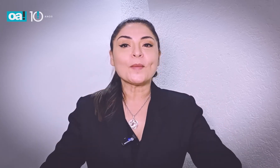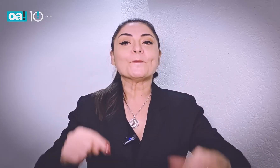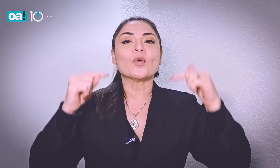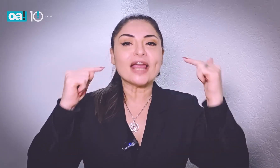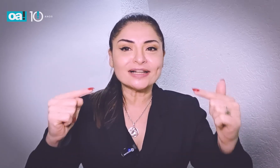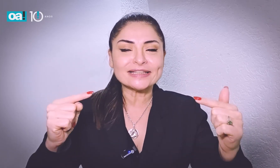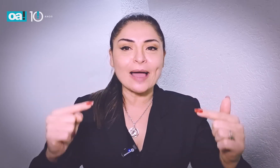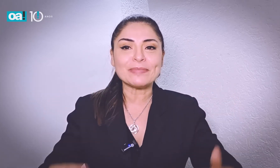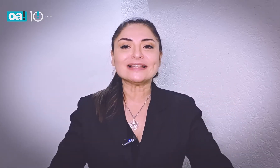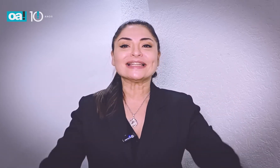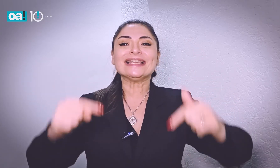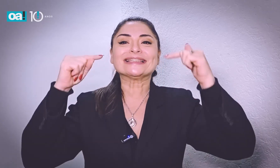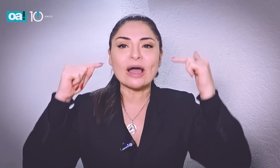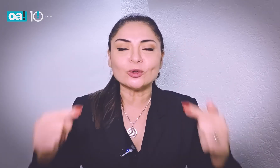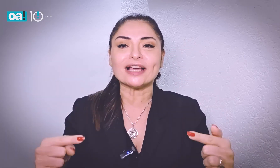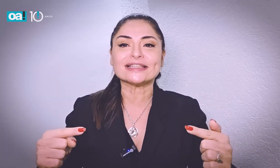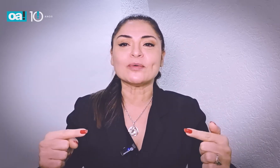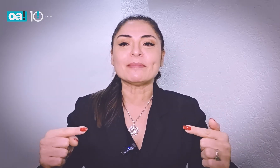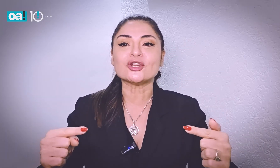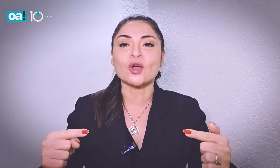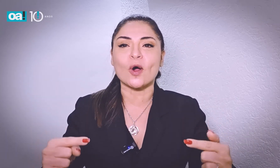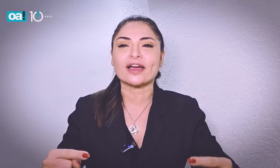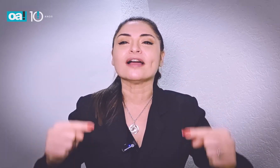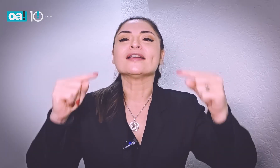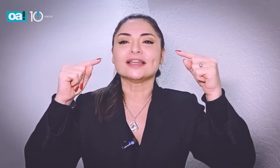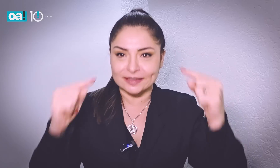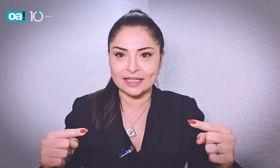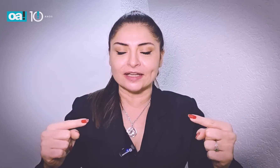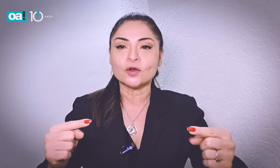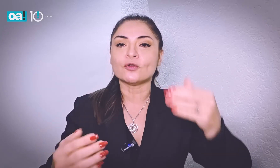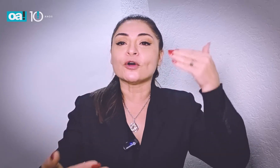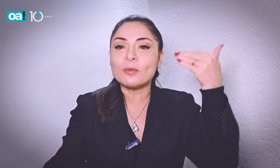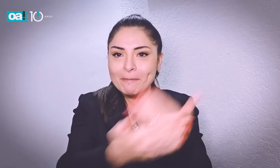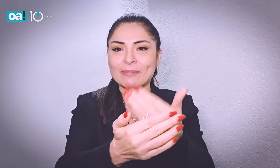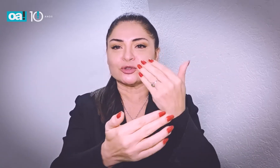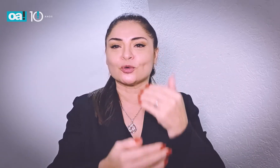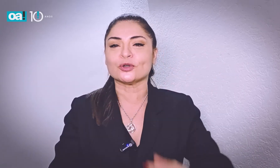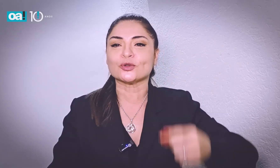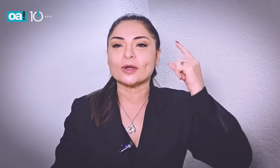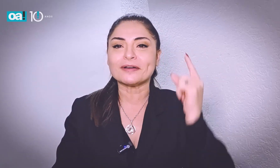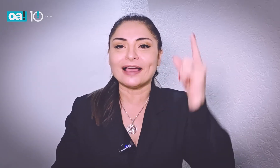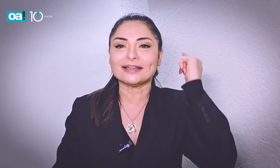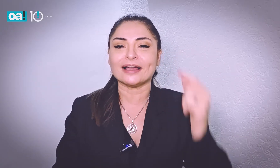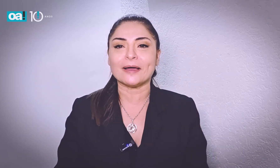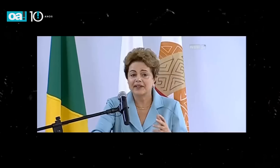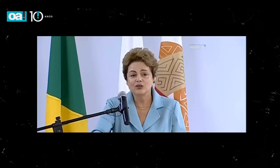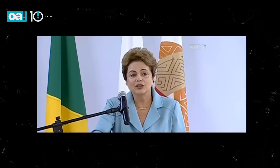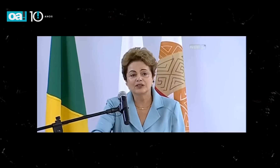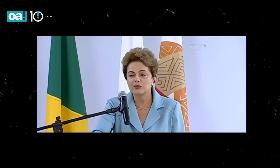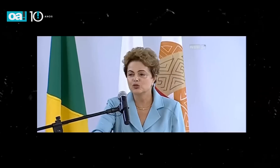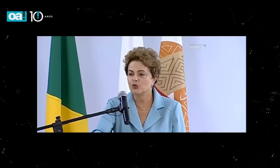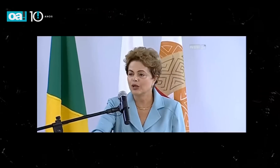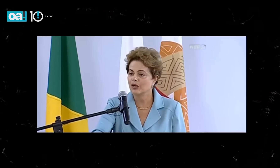é? Mulher Sapiens e saudação à mandioca. Que sim, foi no mesmo discurso, na tela.